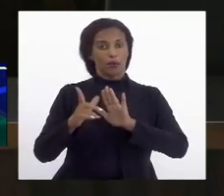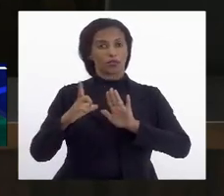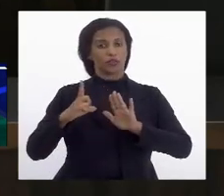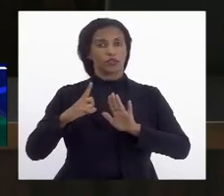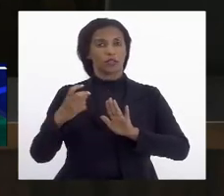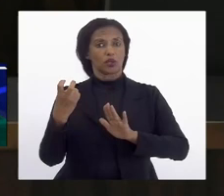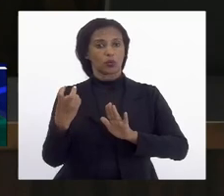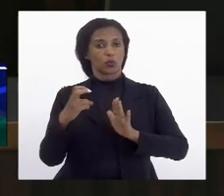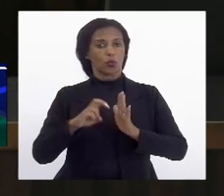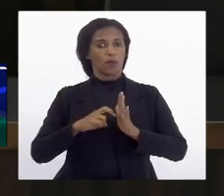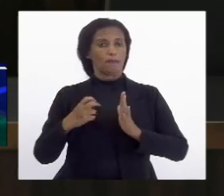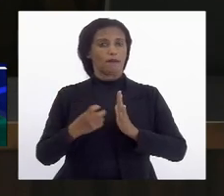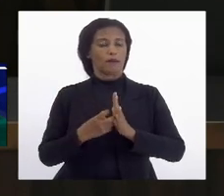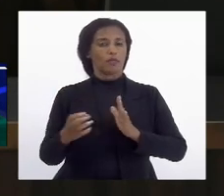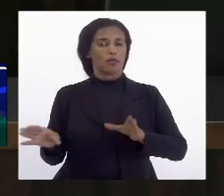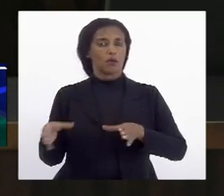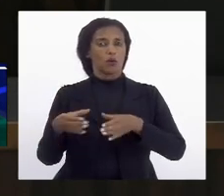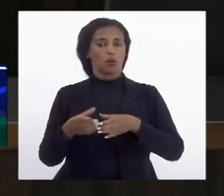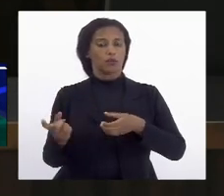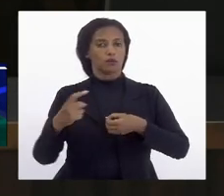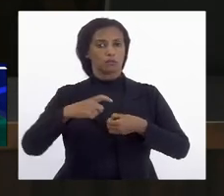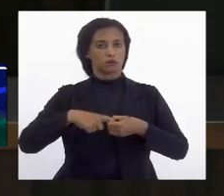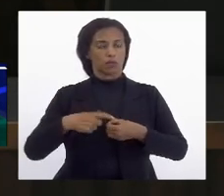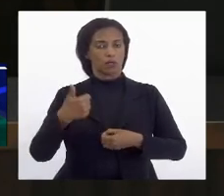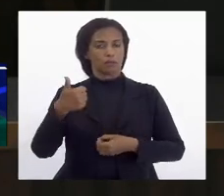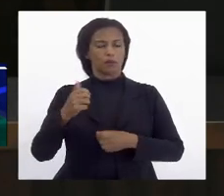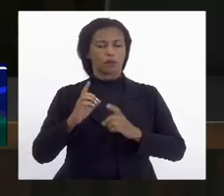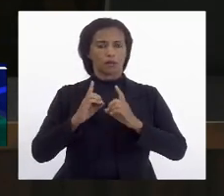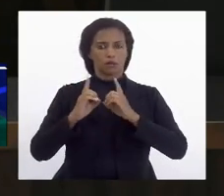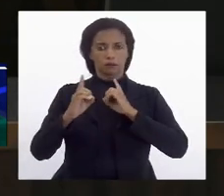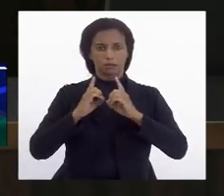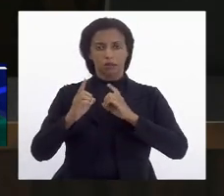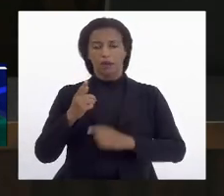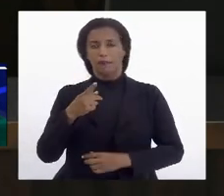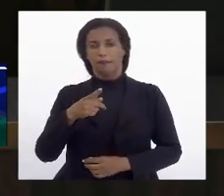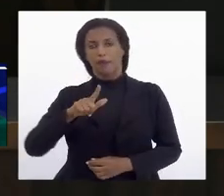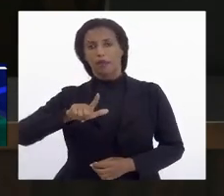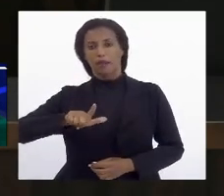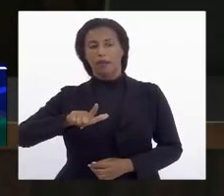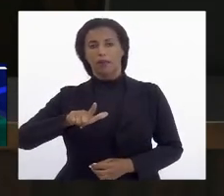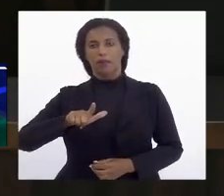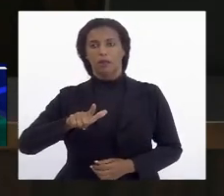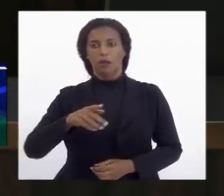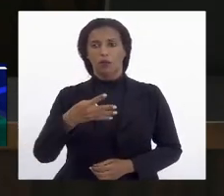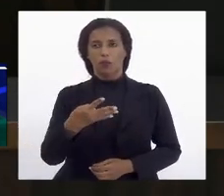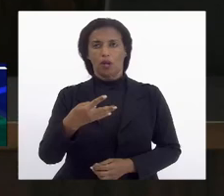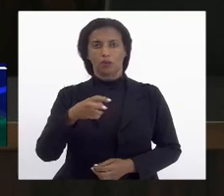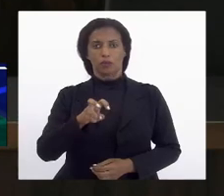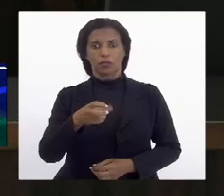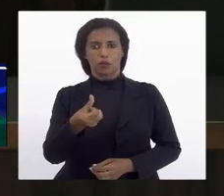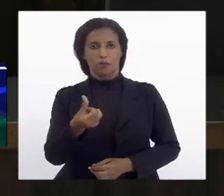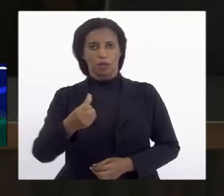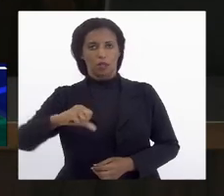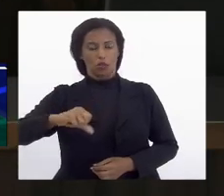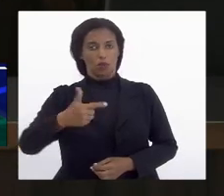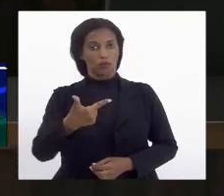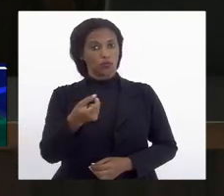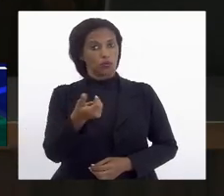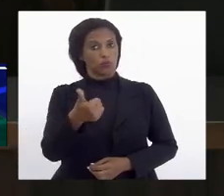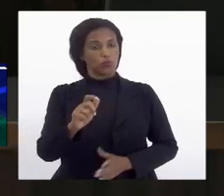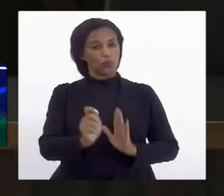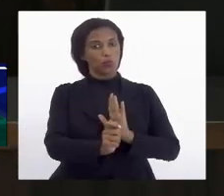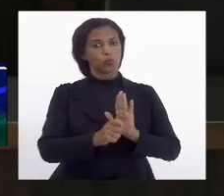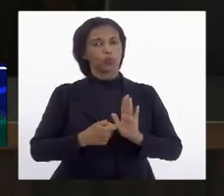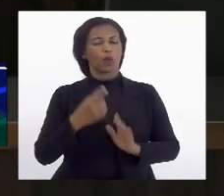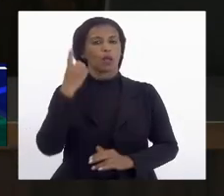recebeu duas emendas e retorna à comissão anuncio em primeira discussão projeto de lei número 4569 de 2018 de